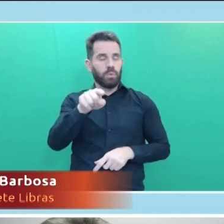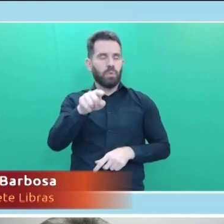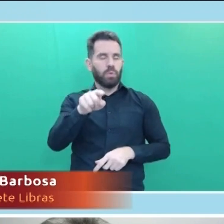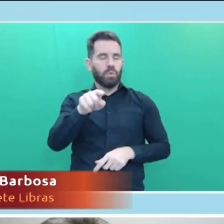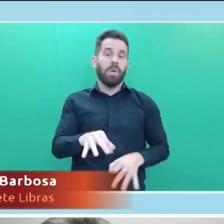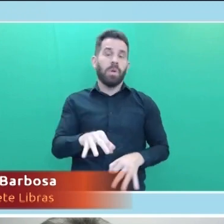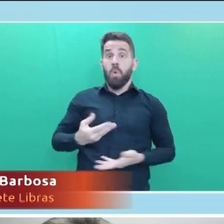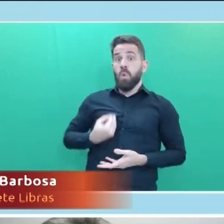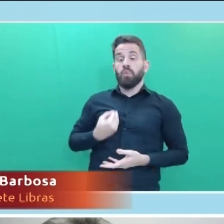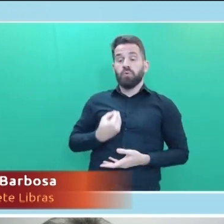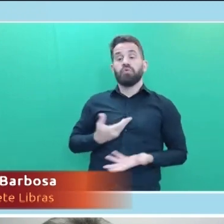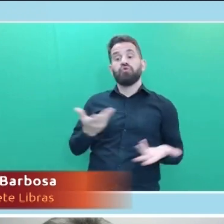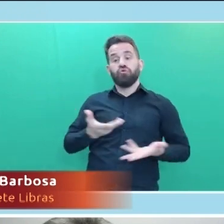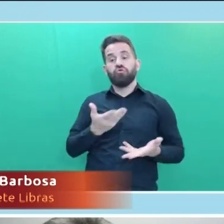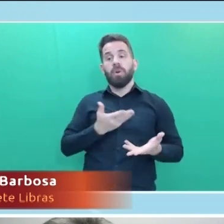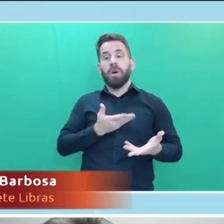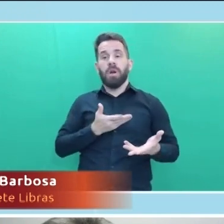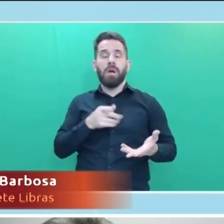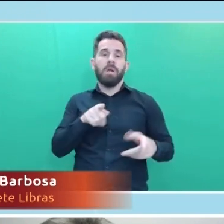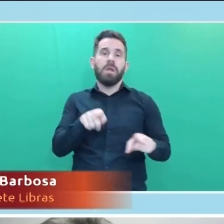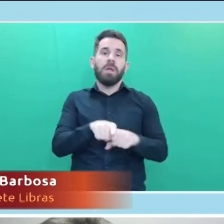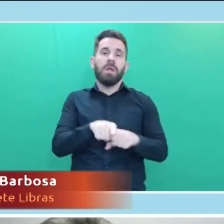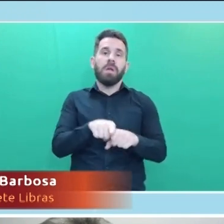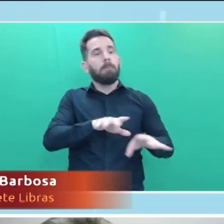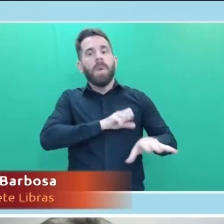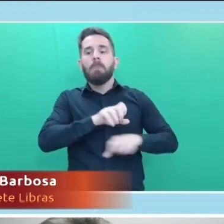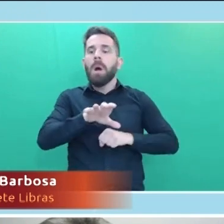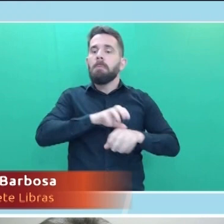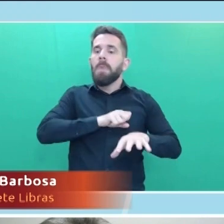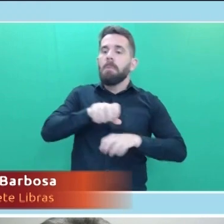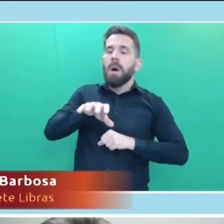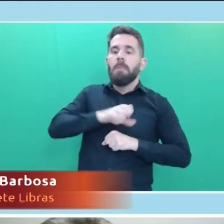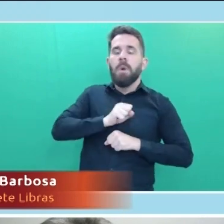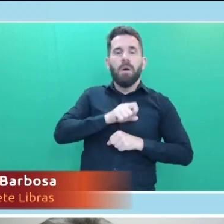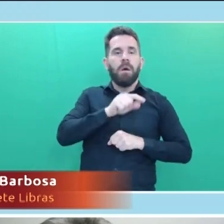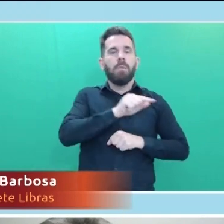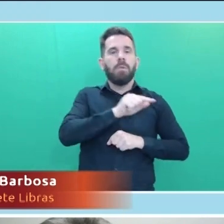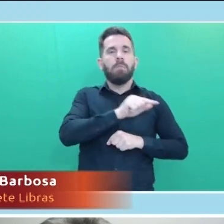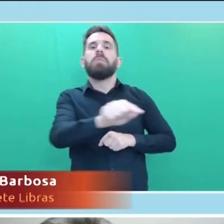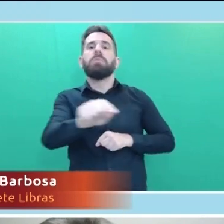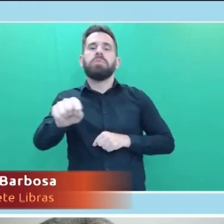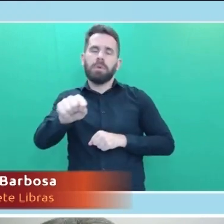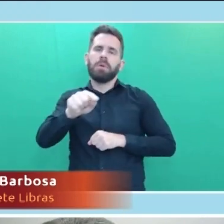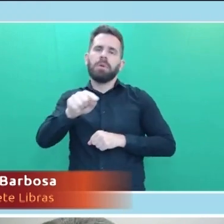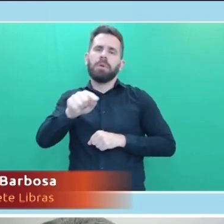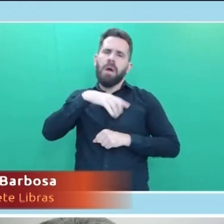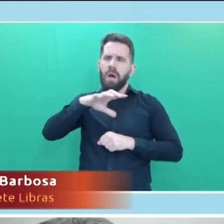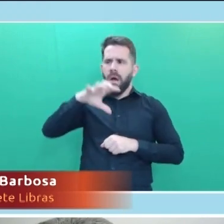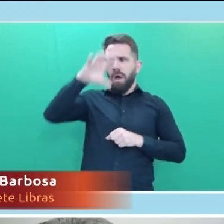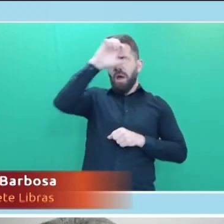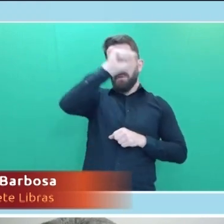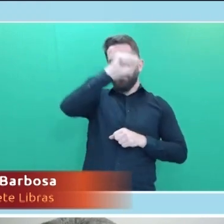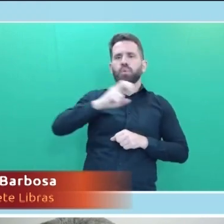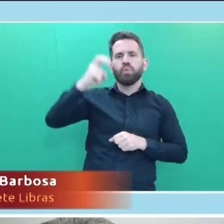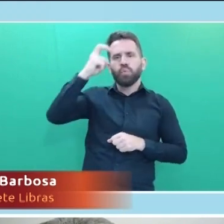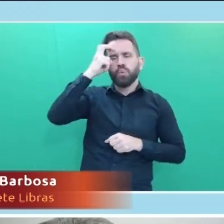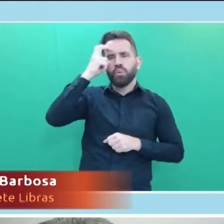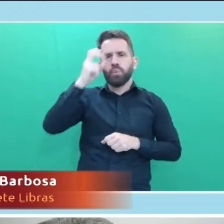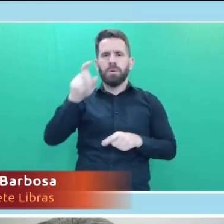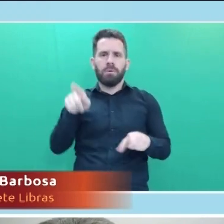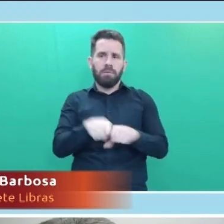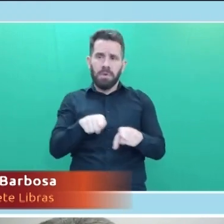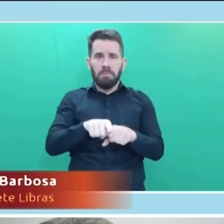aprender 2 mundos, no caso a cultura do nosso próprio e também de não